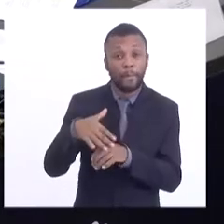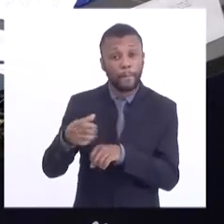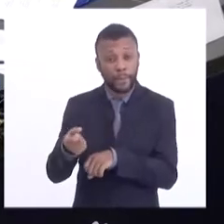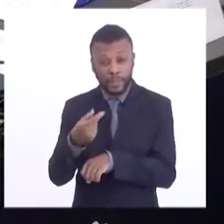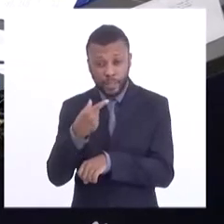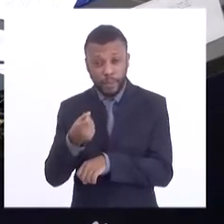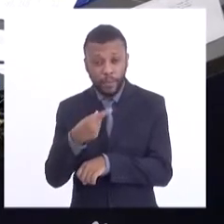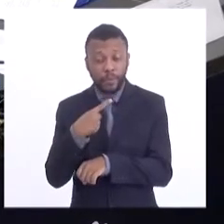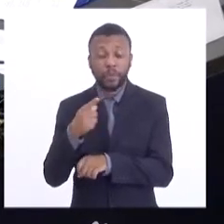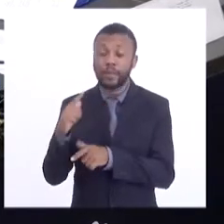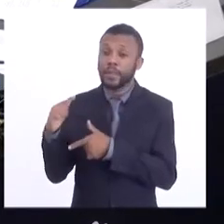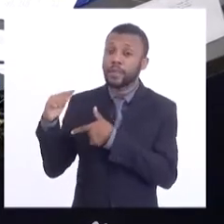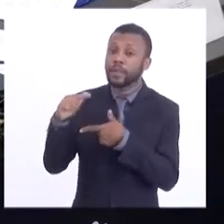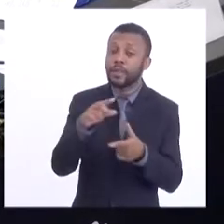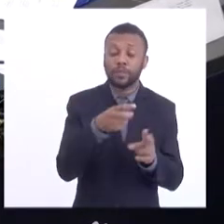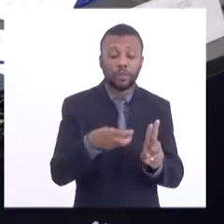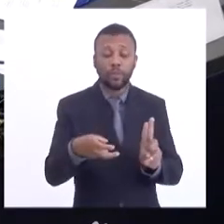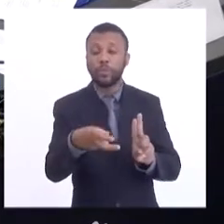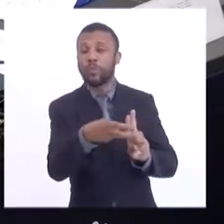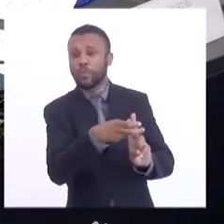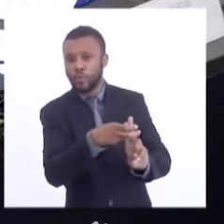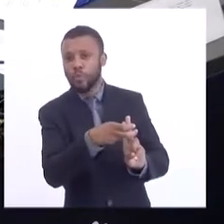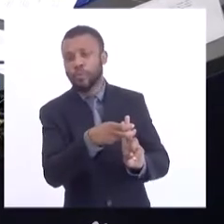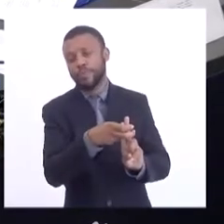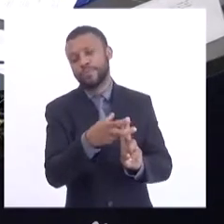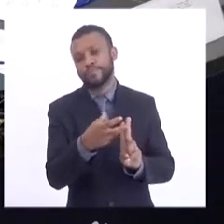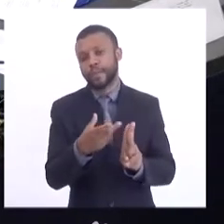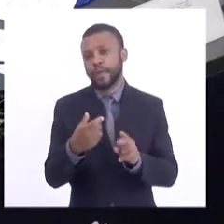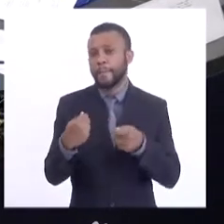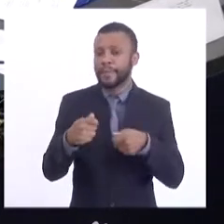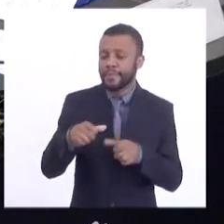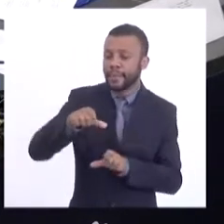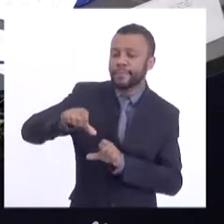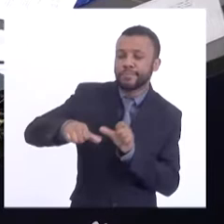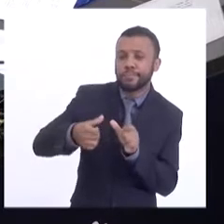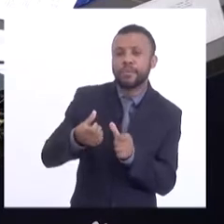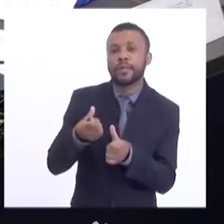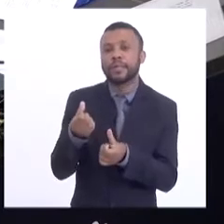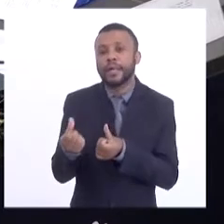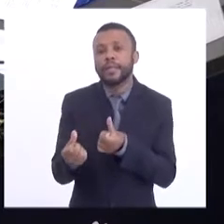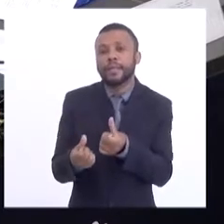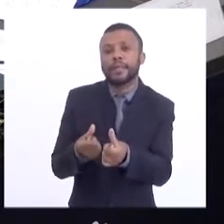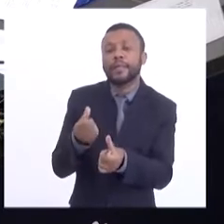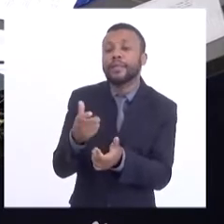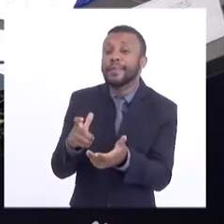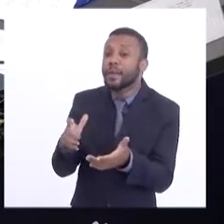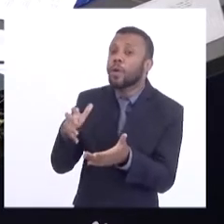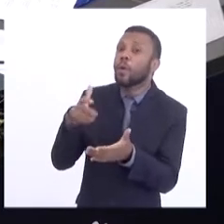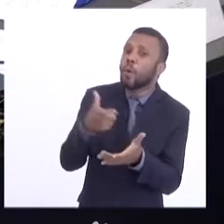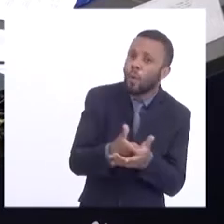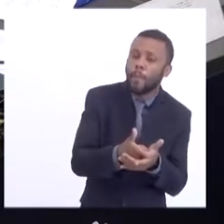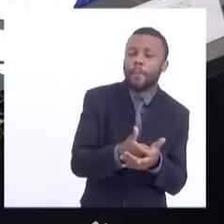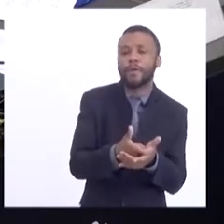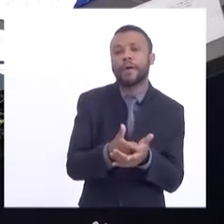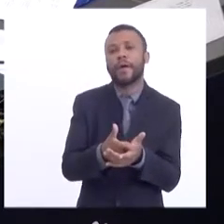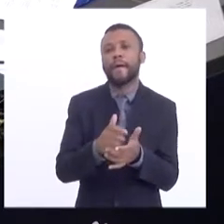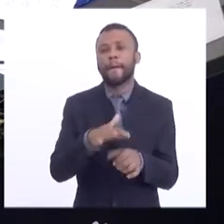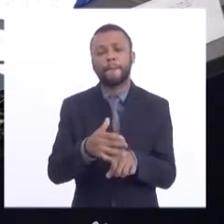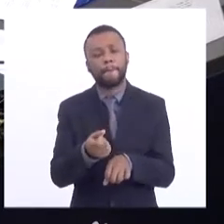pelos do SUS semestralmente eu explico esse comprar medicamentos